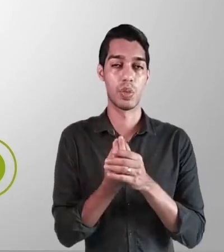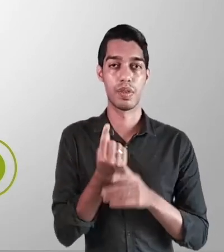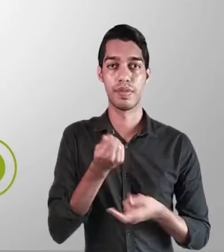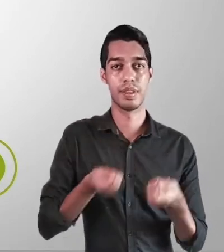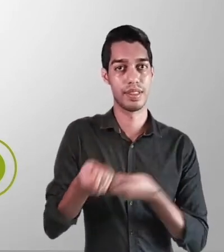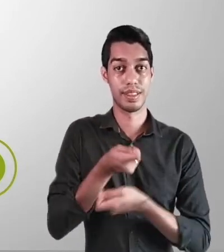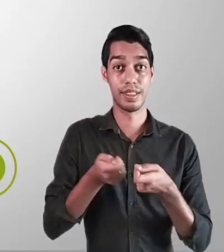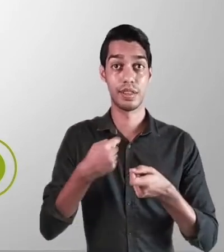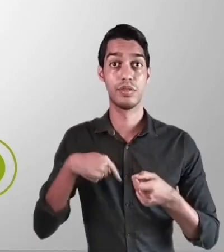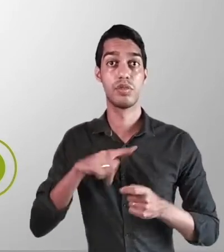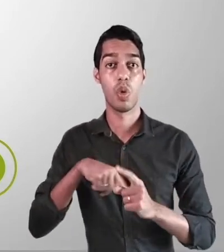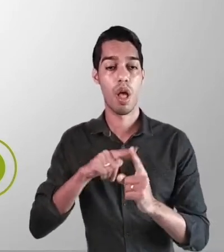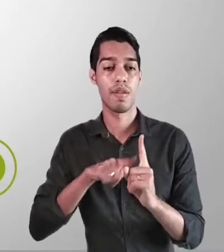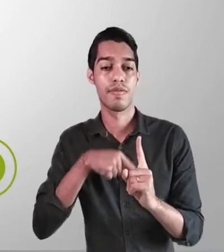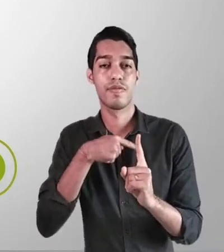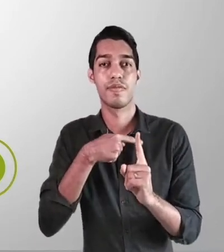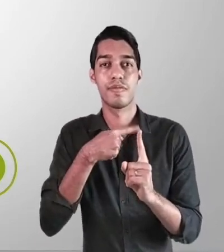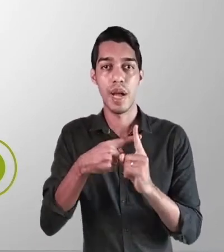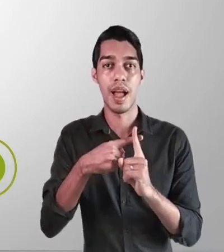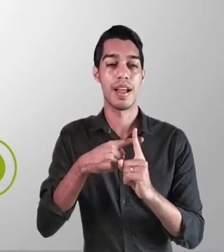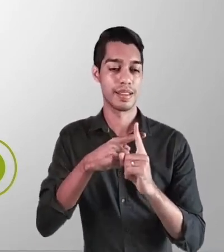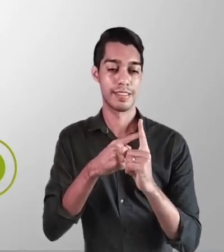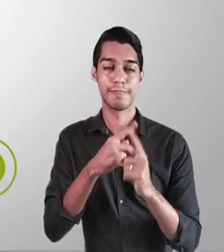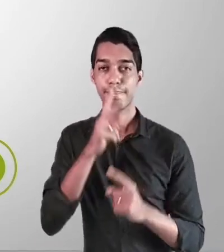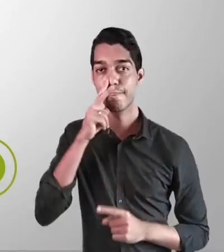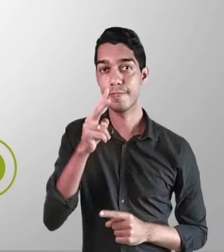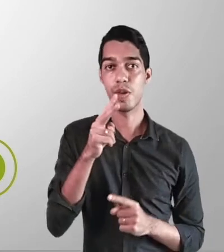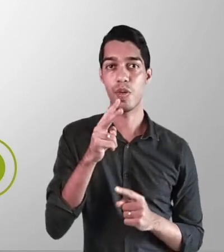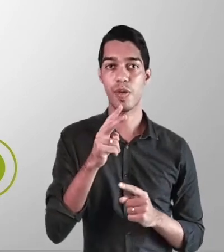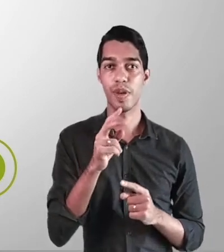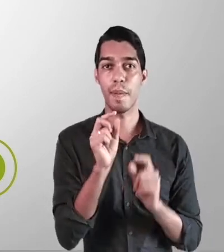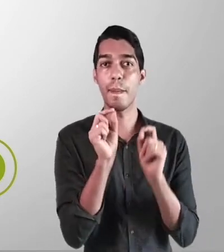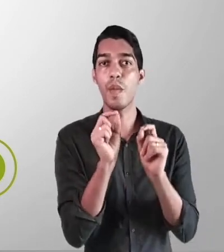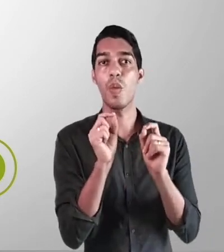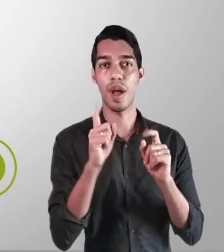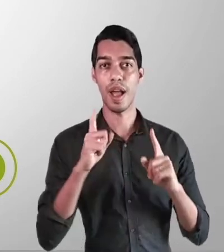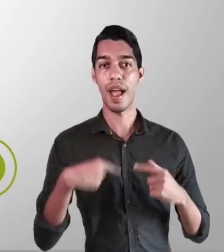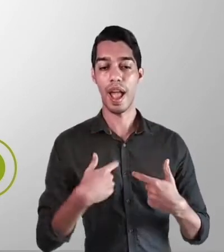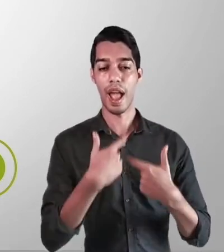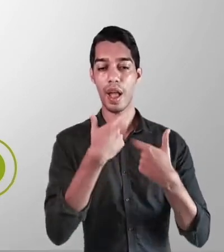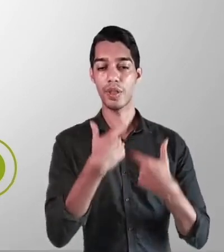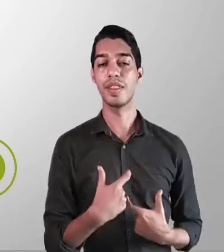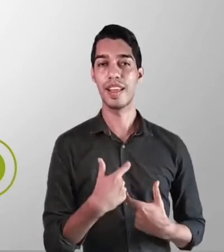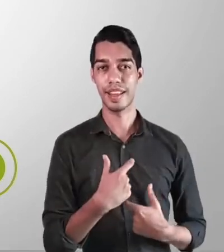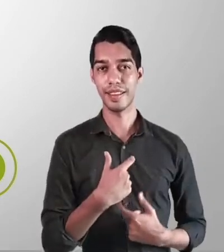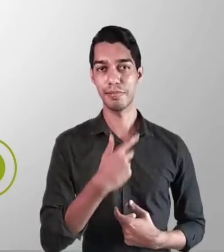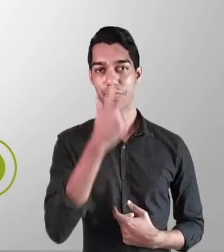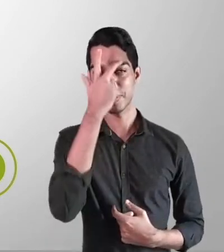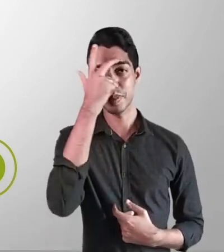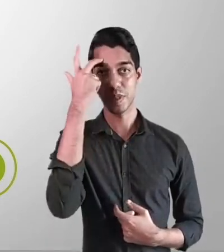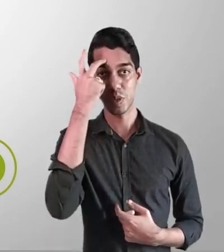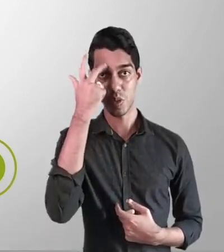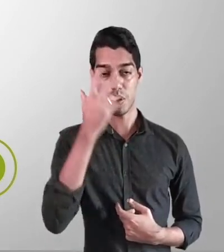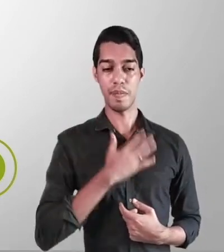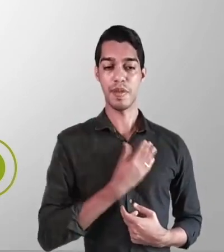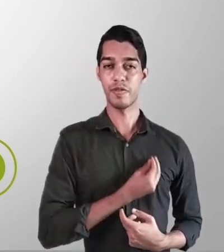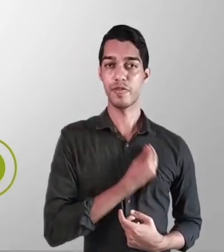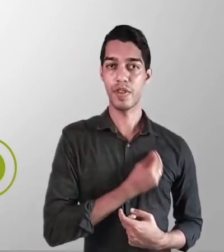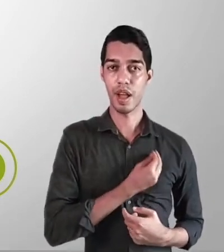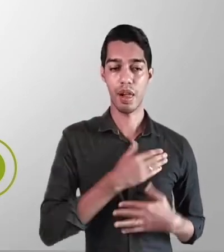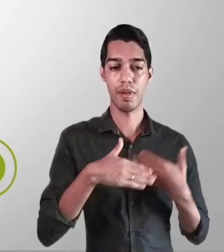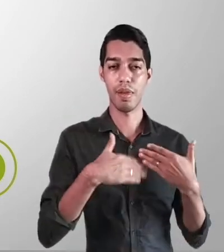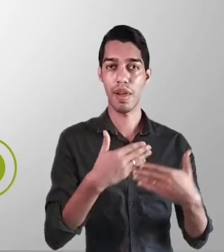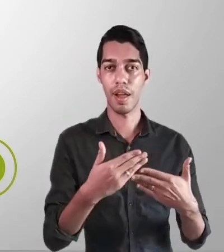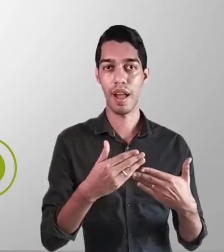aquilo que nós também chamamos de cidadania financeira. Isso acaba sendo uma alavanca para o desenvolvimento